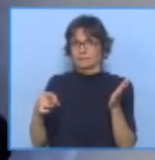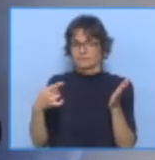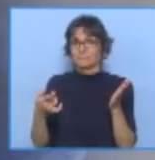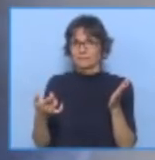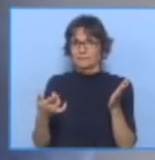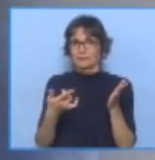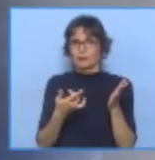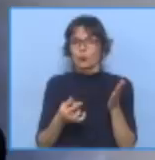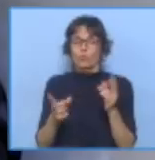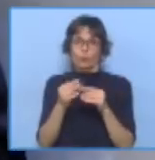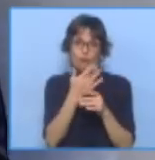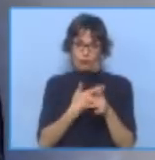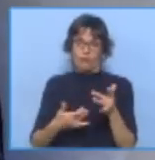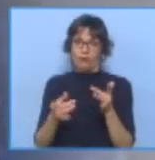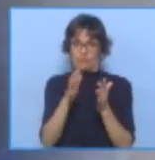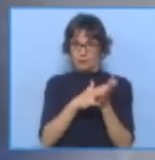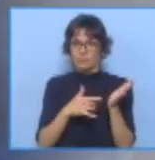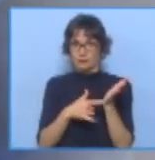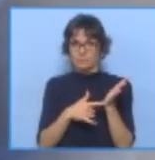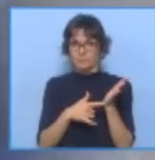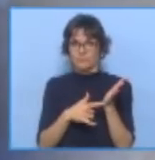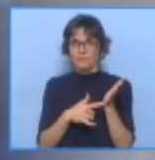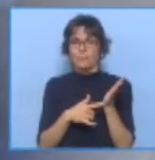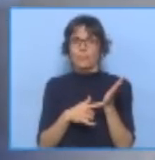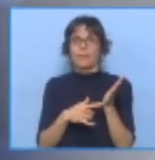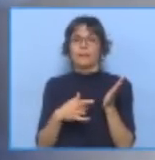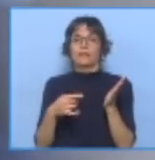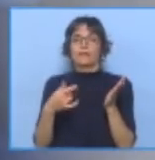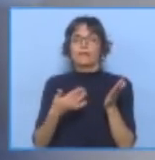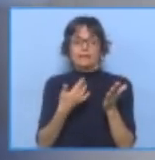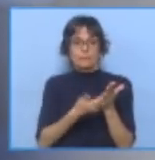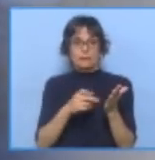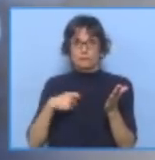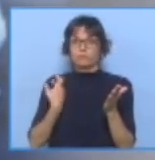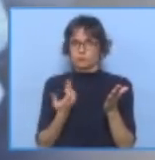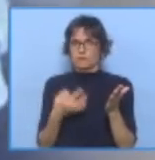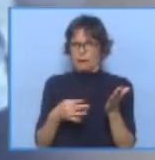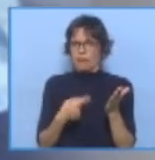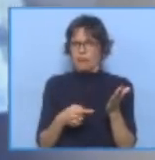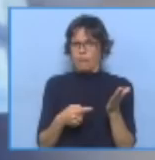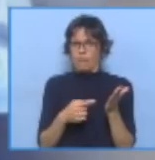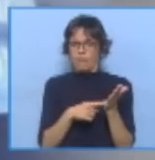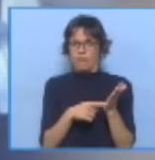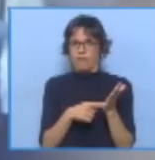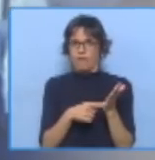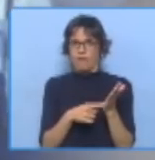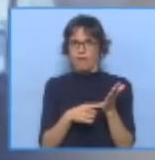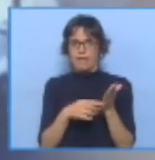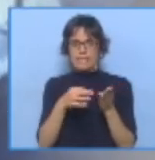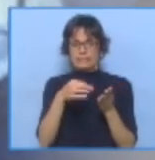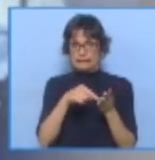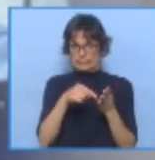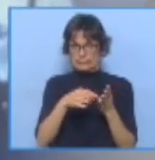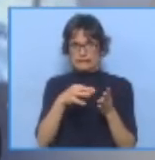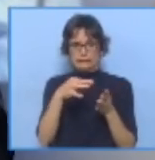Novo Testamento nos oferece, de uma riqueza fundamental, tem dois...